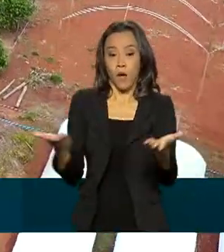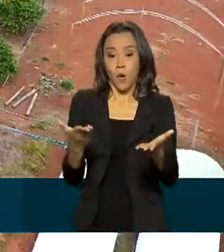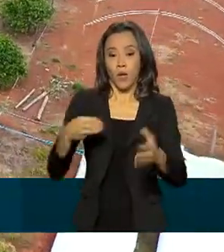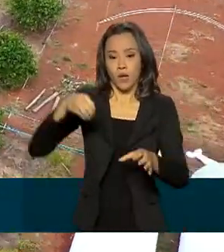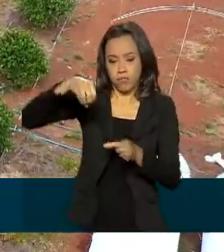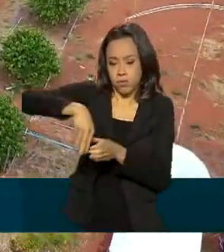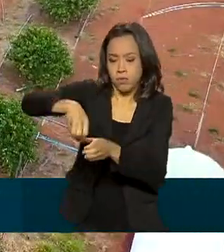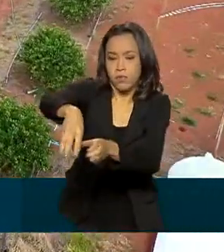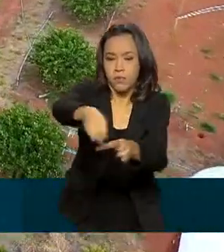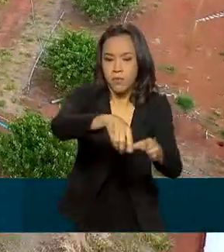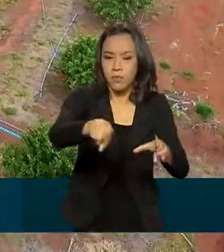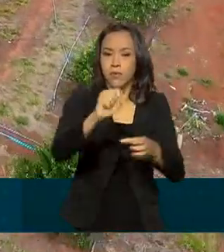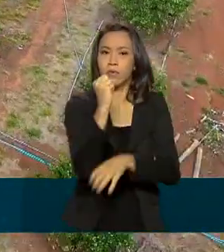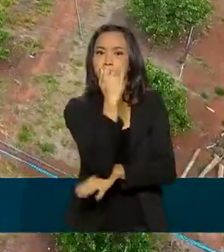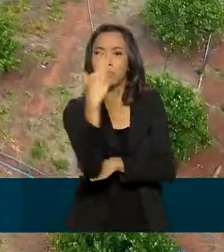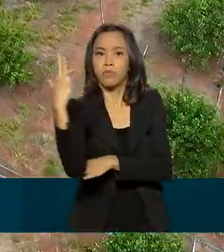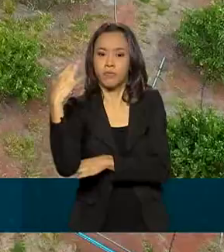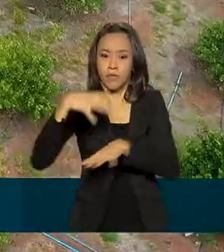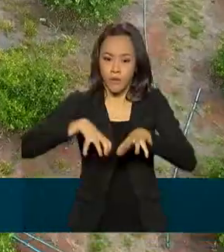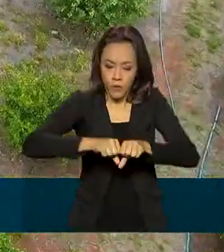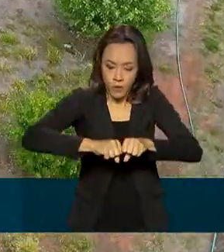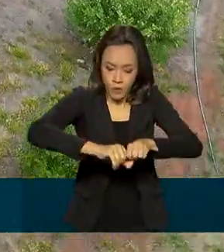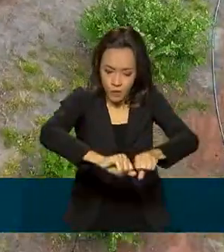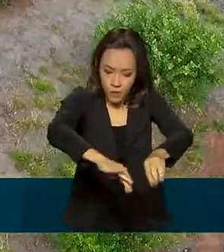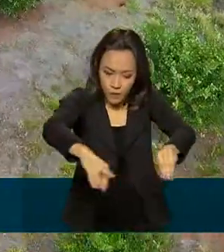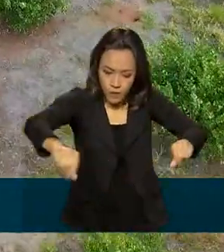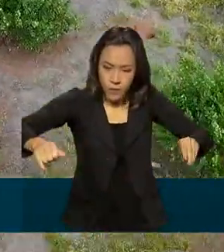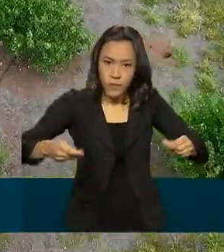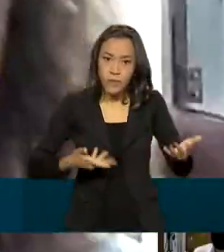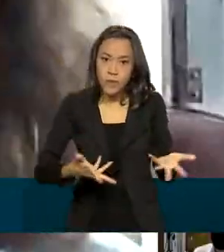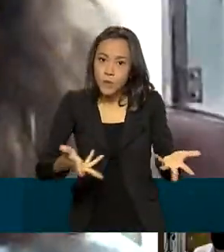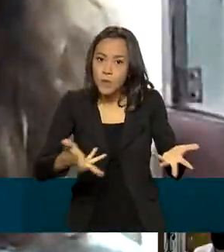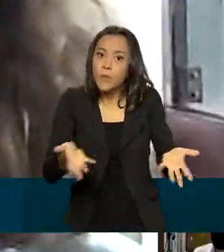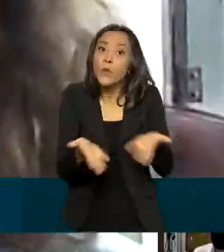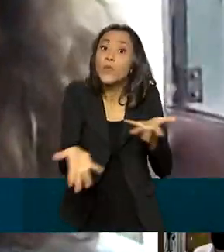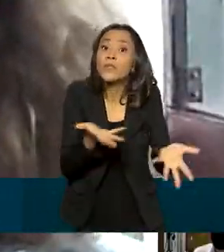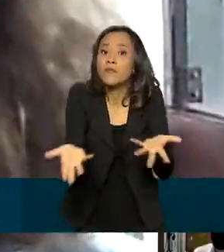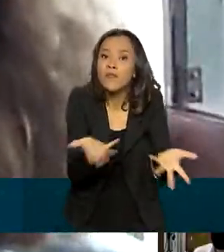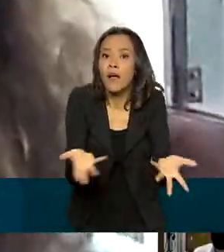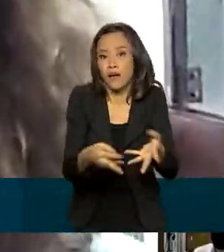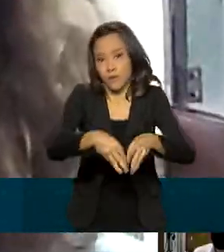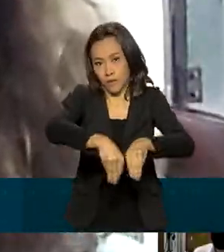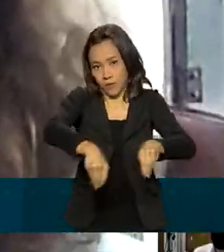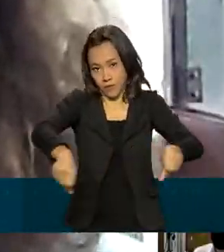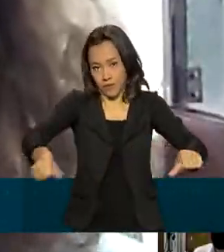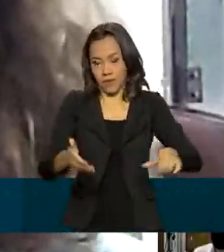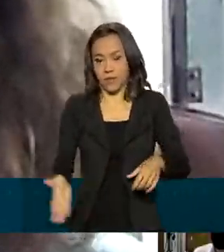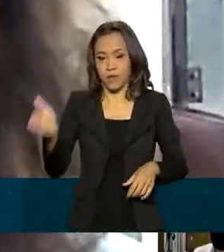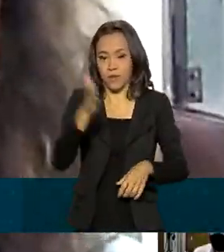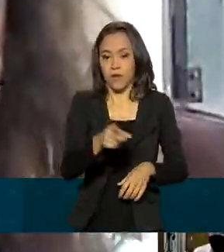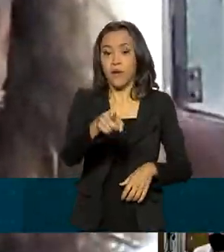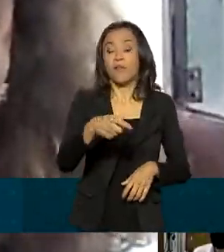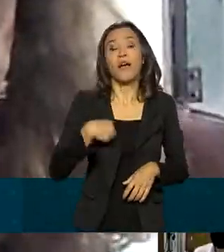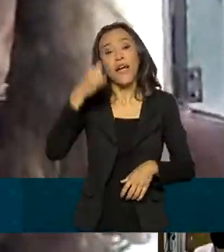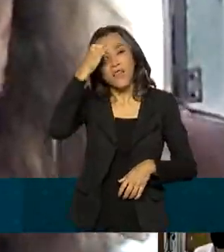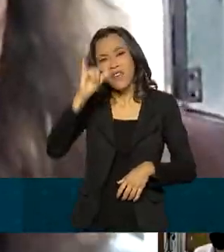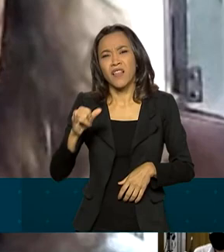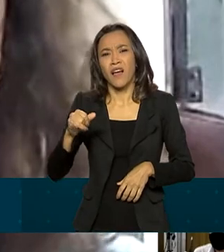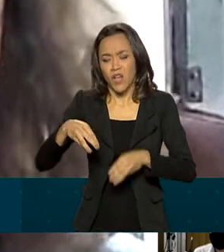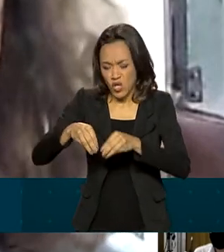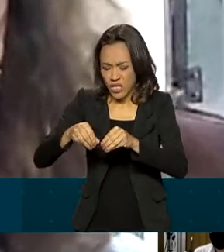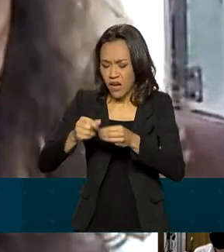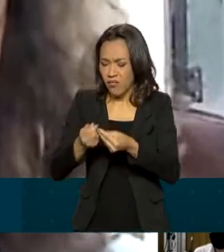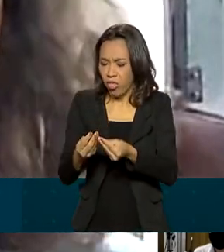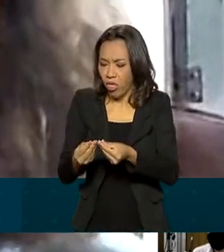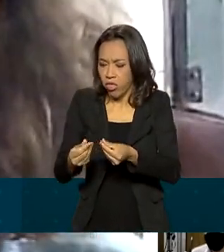plantas de cobertura adubação verde e manejo de pastagem ele vai ter o combate da erosão do solo que